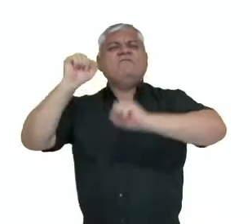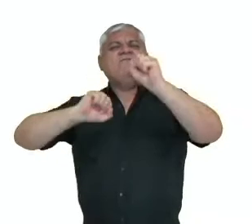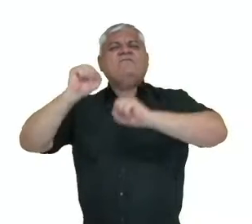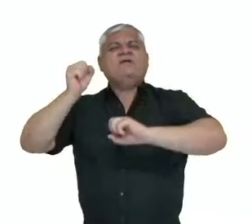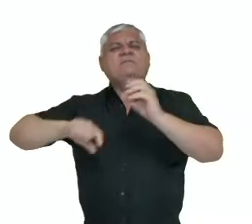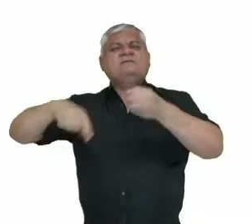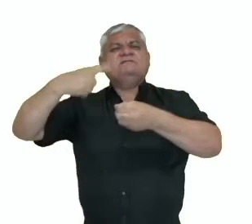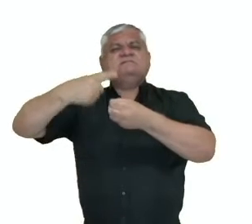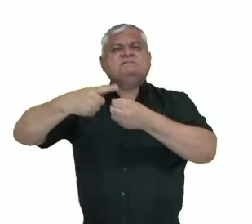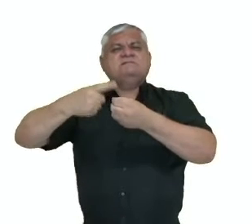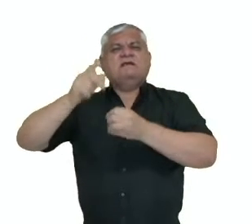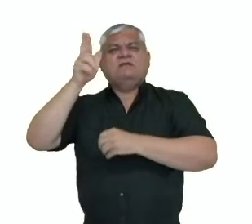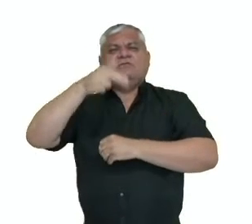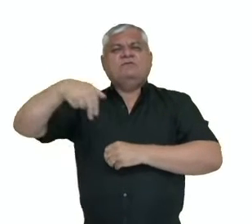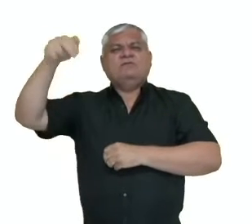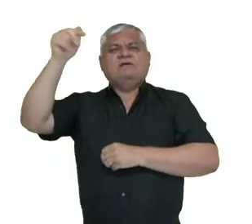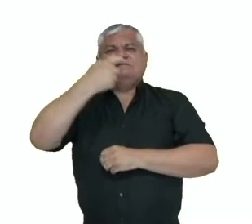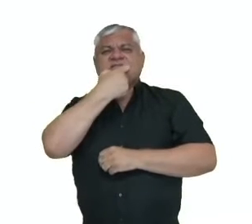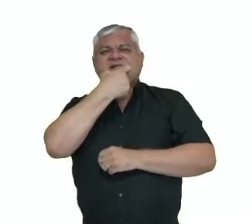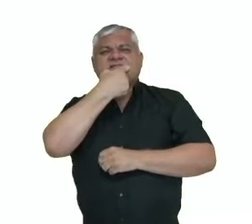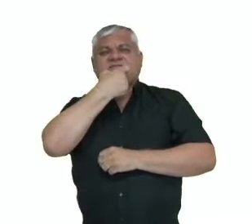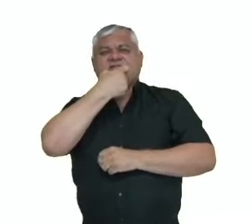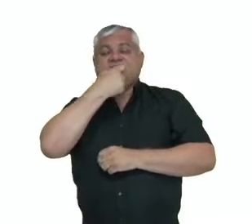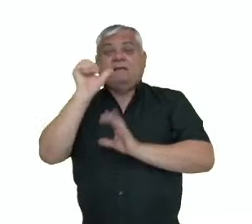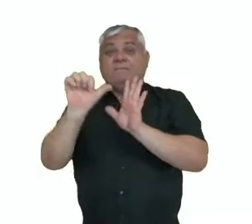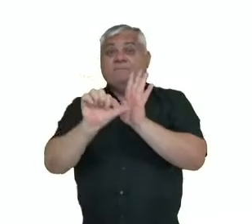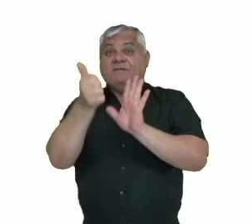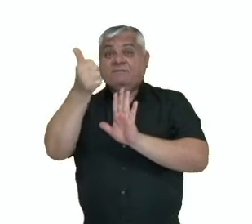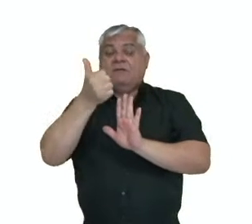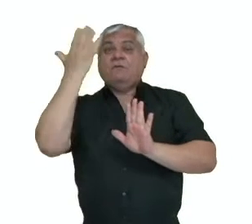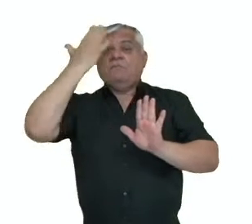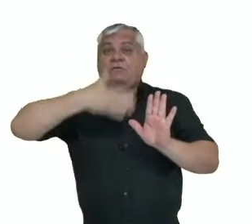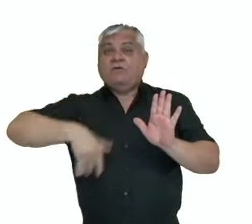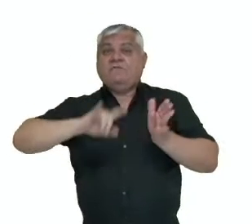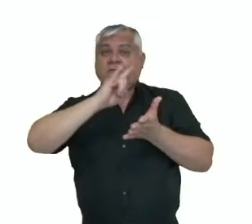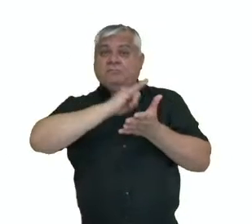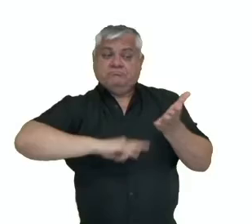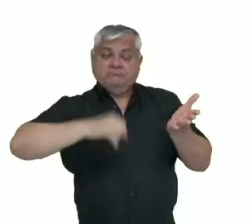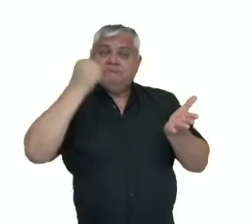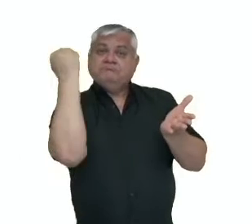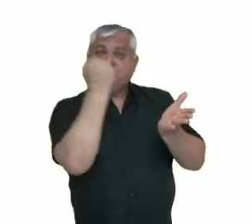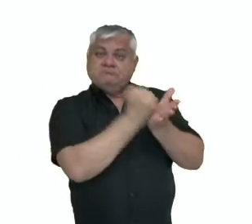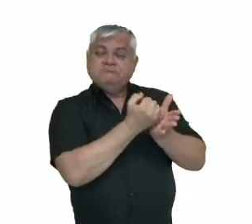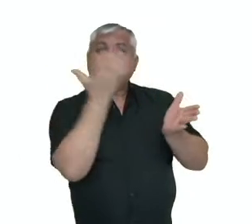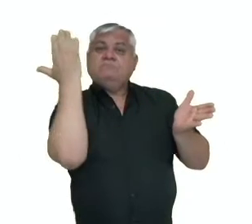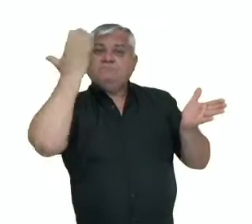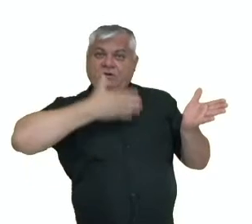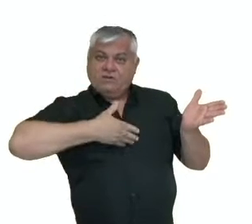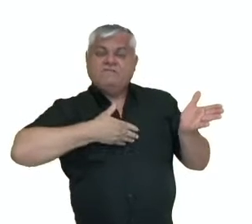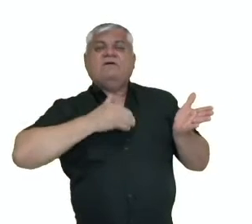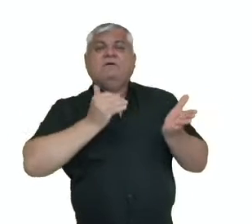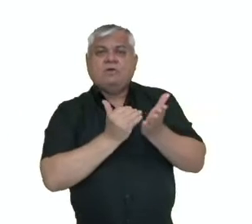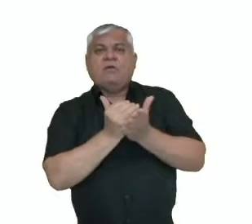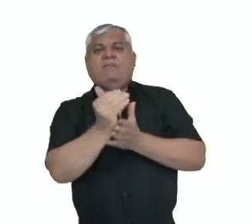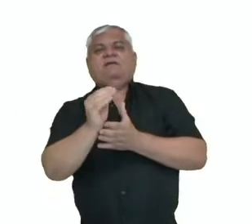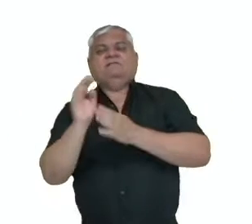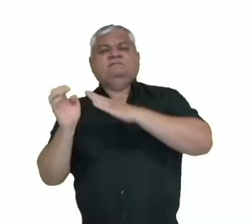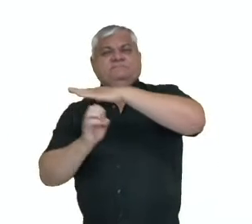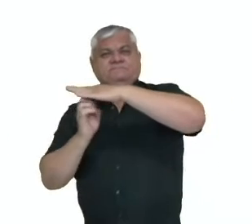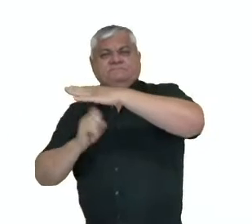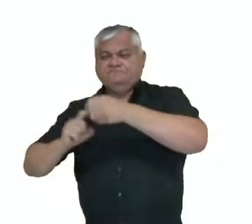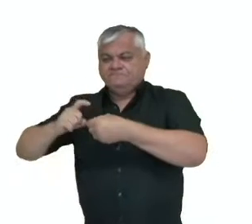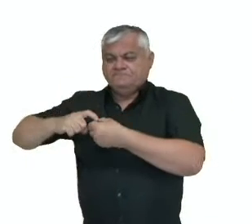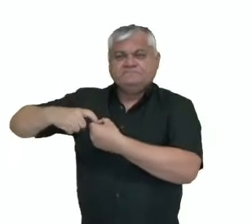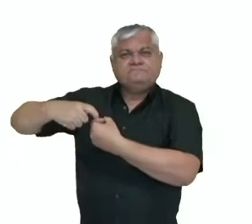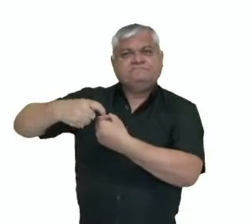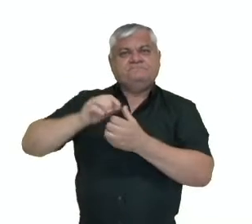localizada no norte da Inglaterra. Esse é o primeiro registro aonde realmente começou as cooperativas. O cooperativismo no